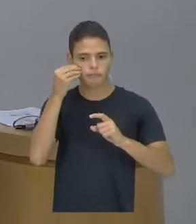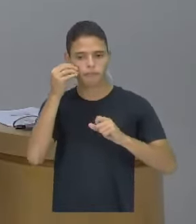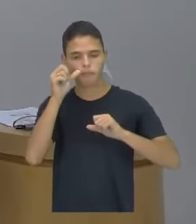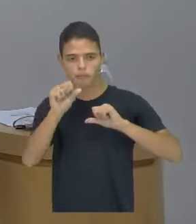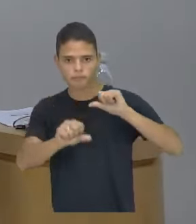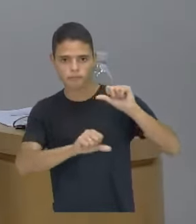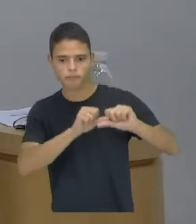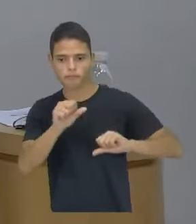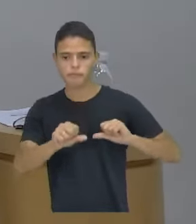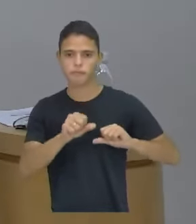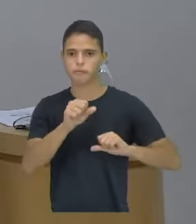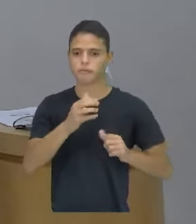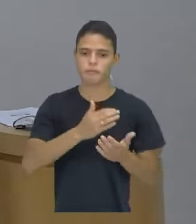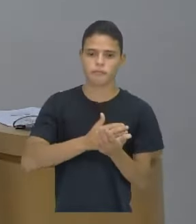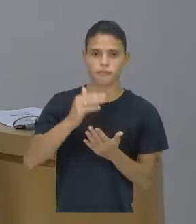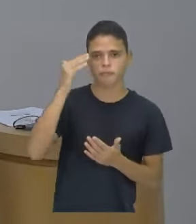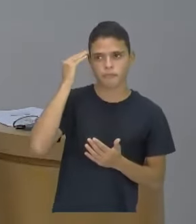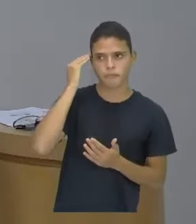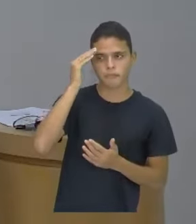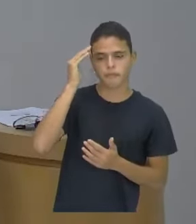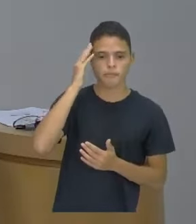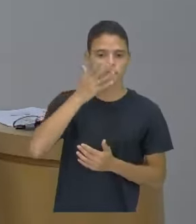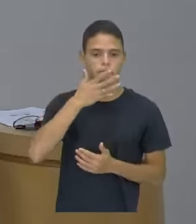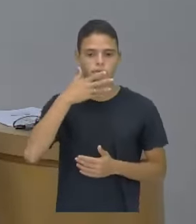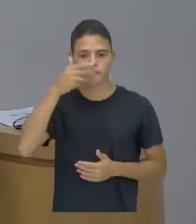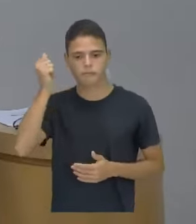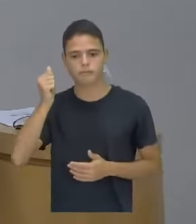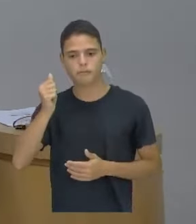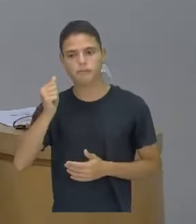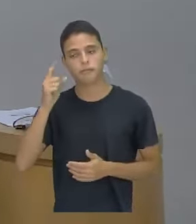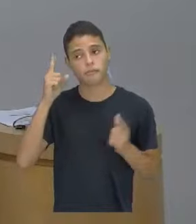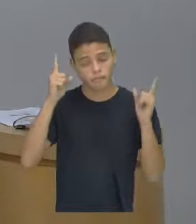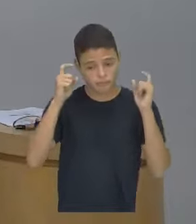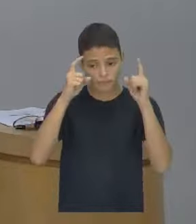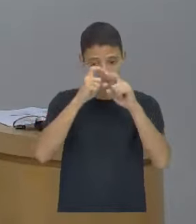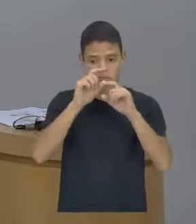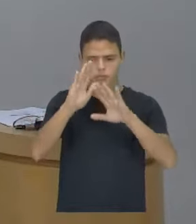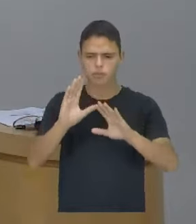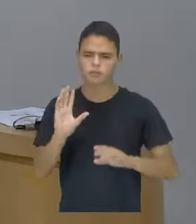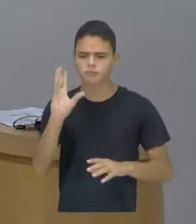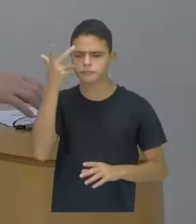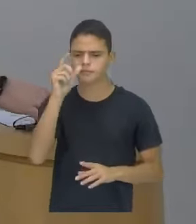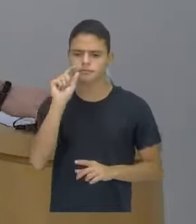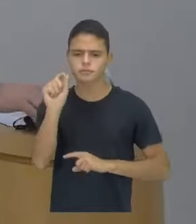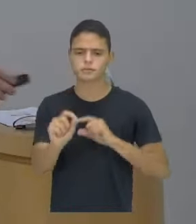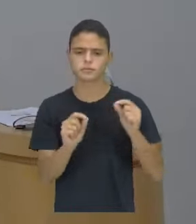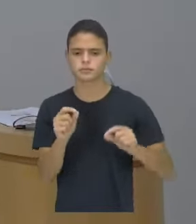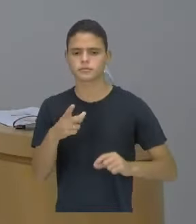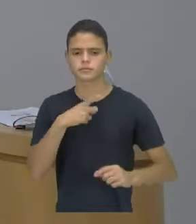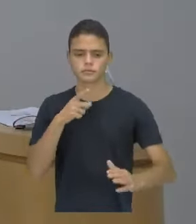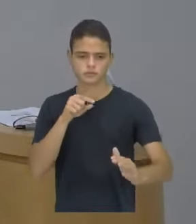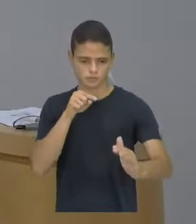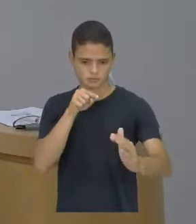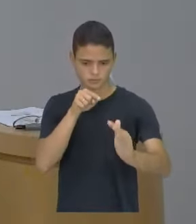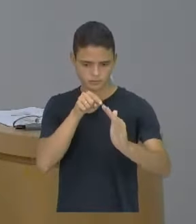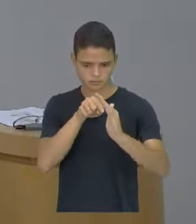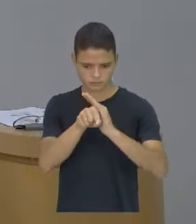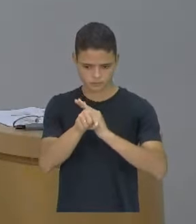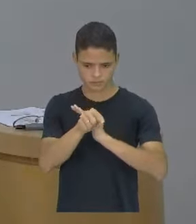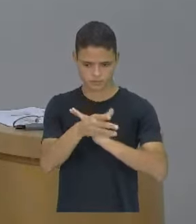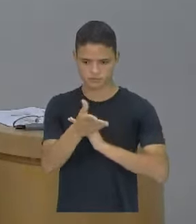você vai ver que você vai começar a entender um pouco mais. Mas é difícil mesmo, tá? Então, o que vai acontecer agora? Vai aparecer uma perguntinha para vocês aí na